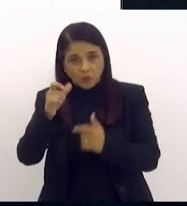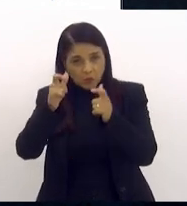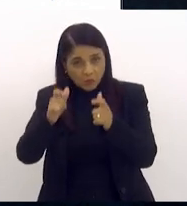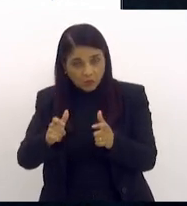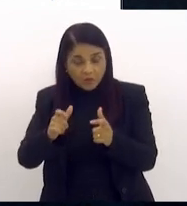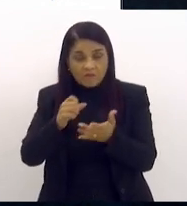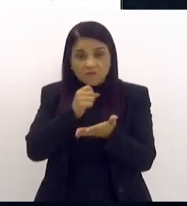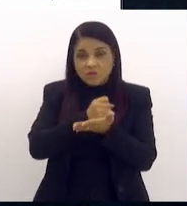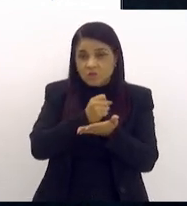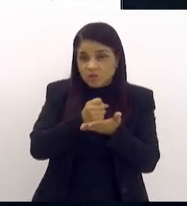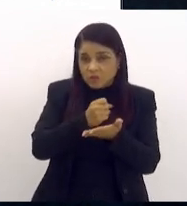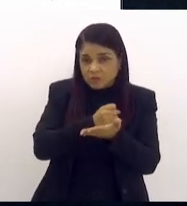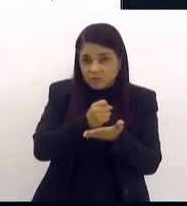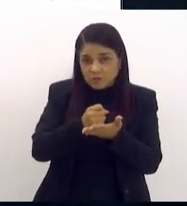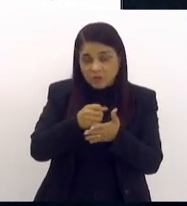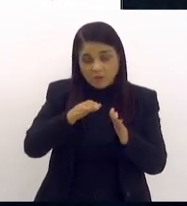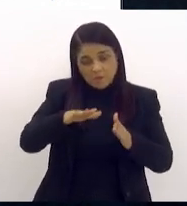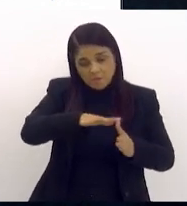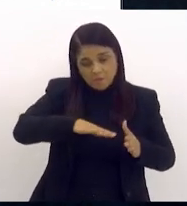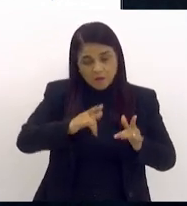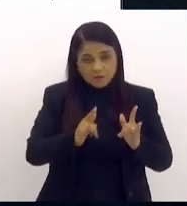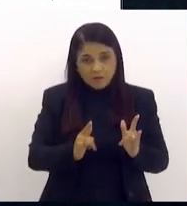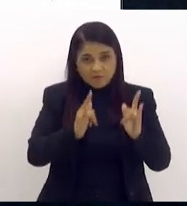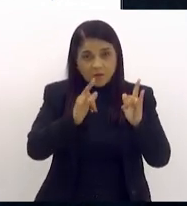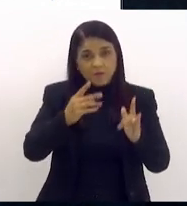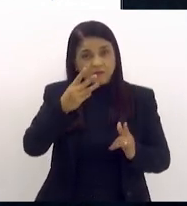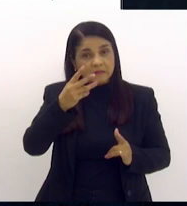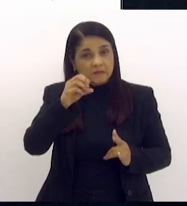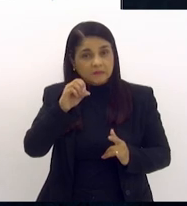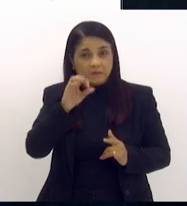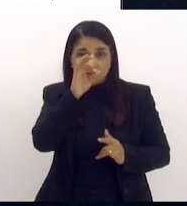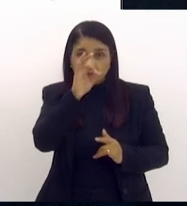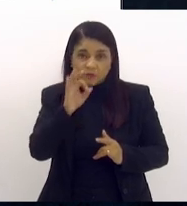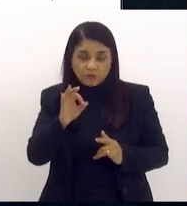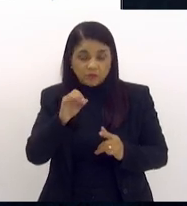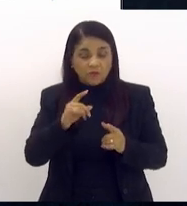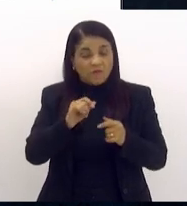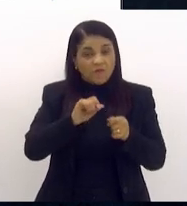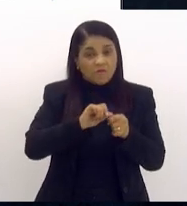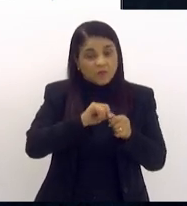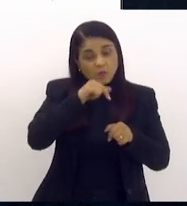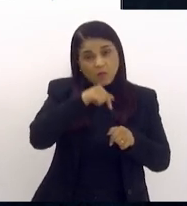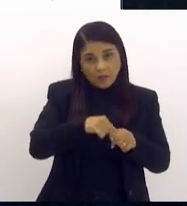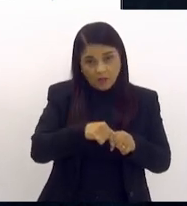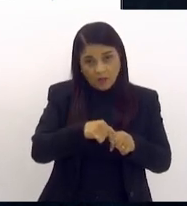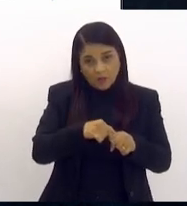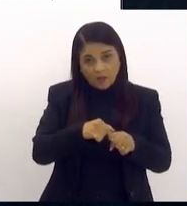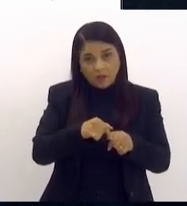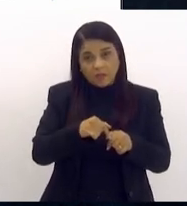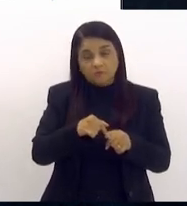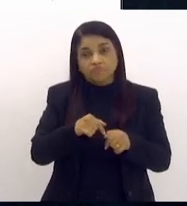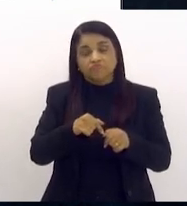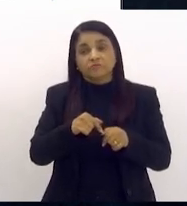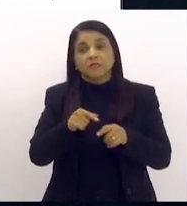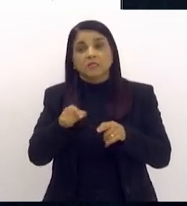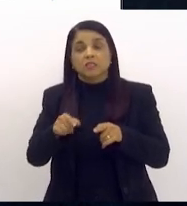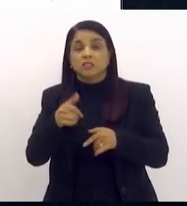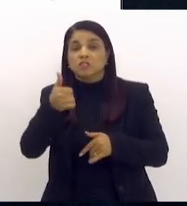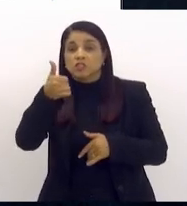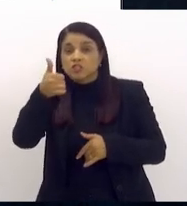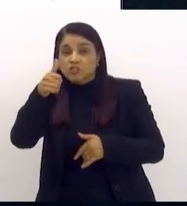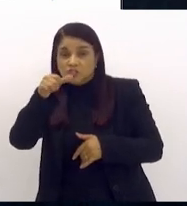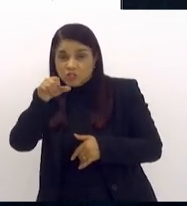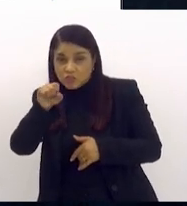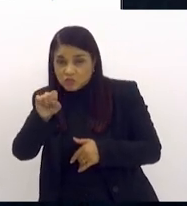contratar uma uma plataforma só 30% dela precisa ser feita aqui e para etapa de exploração 18% né